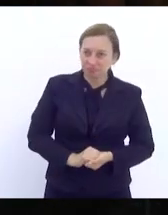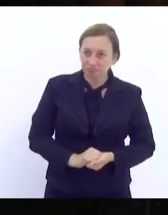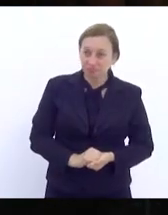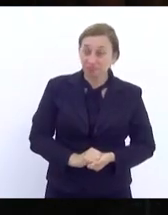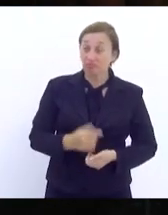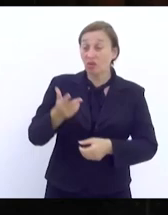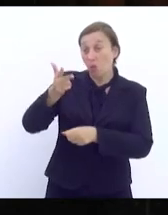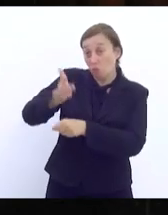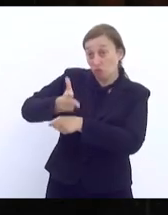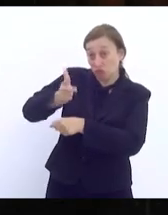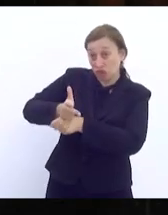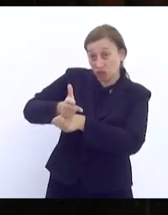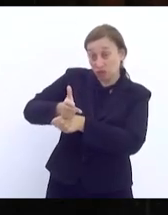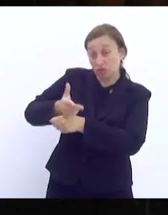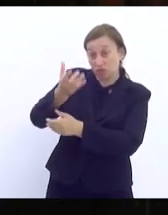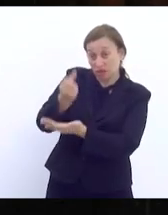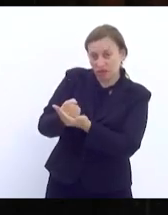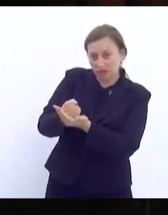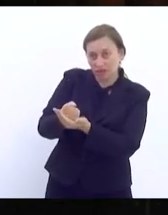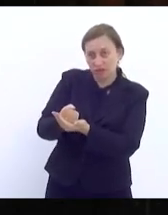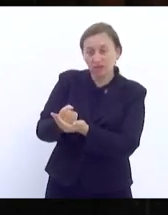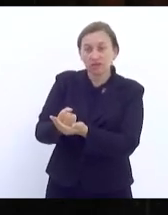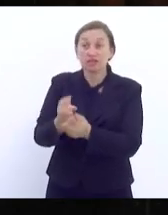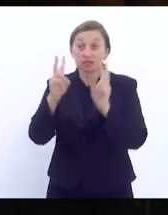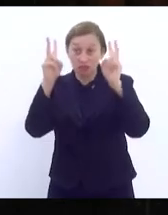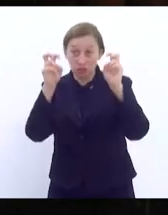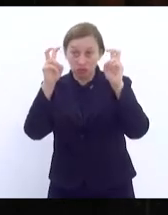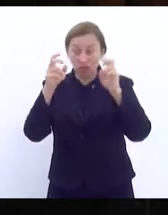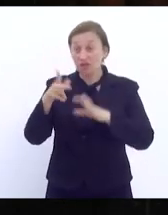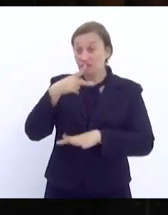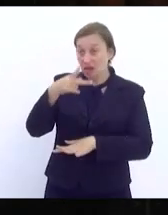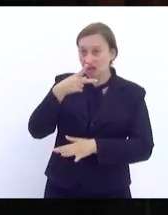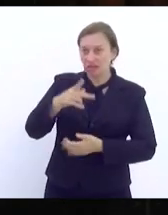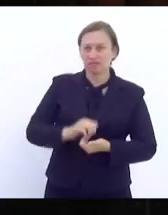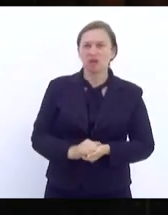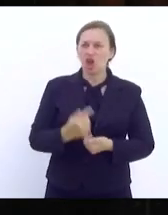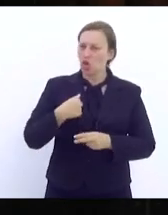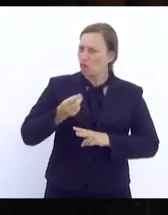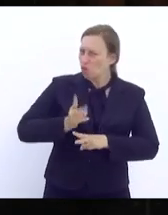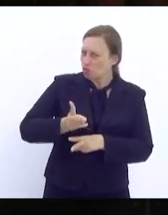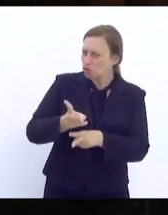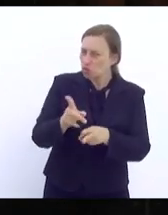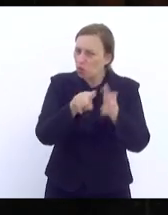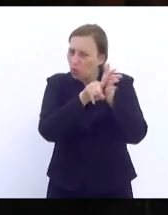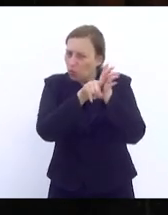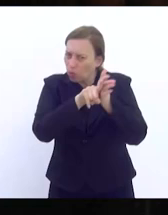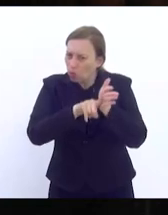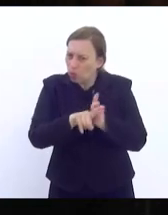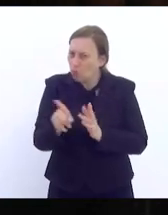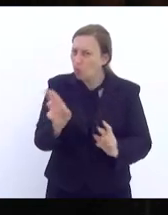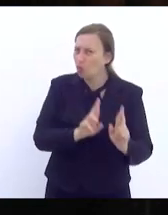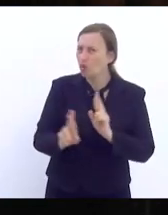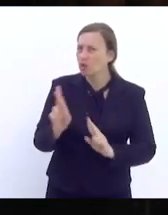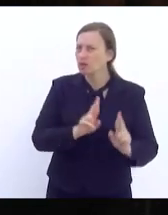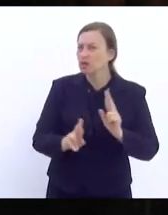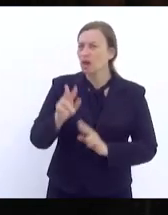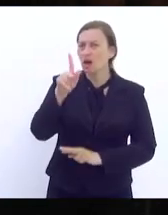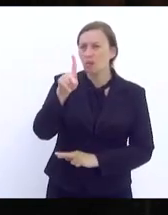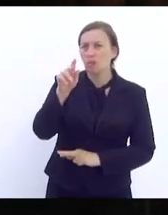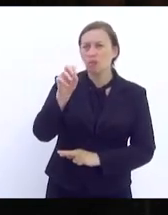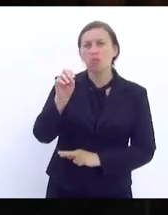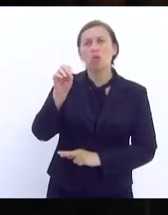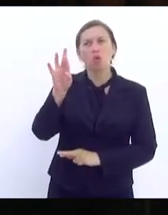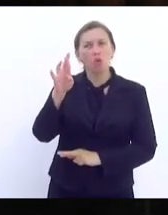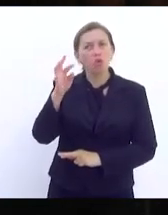fiz um vídeo ontem justamente nesse sentido e falei e olha eu vou continuar as minhas apurações com relação a porta o giro